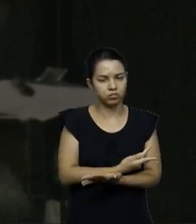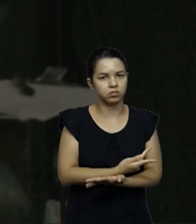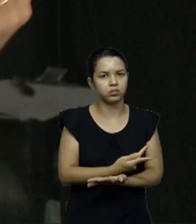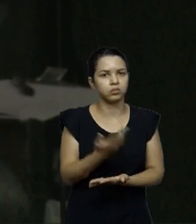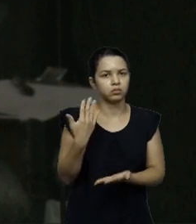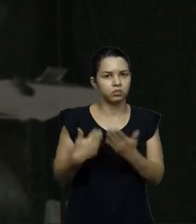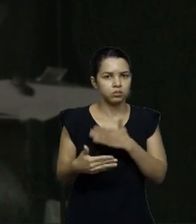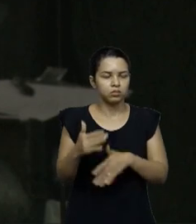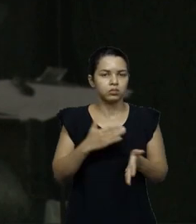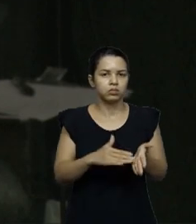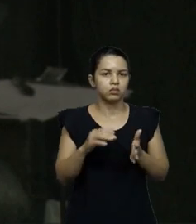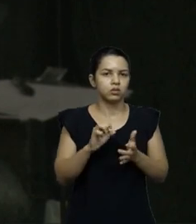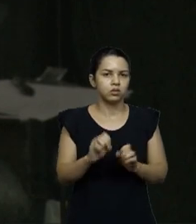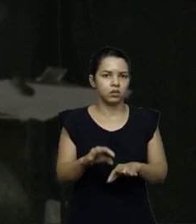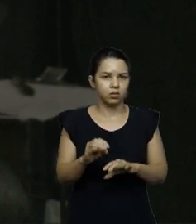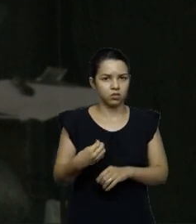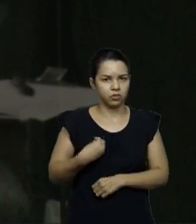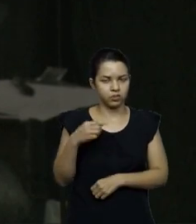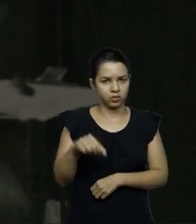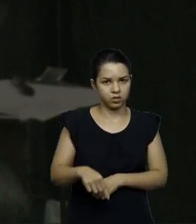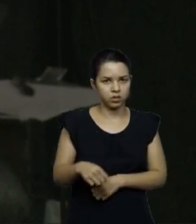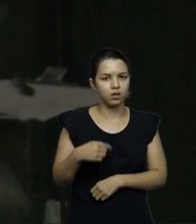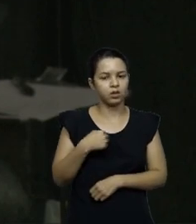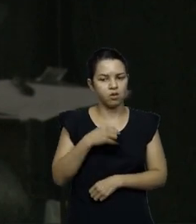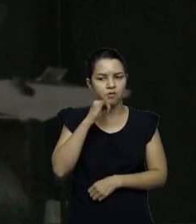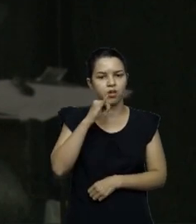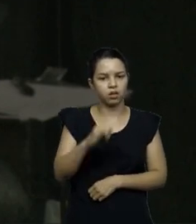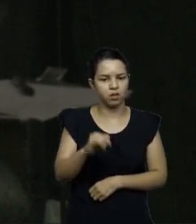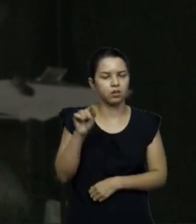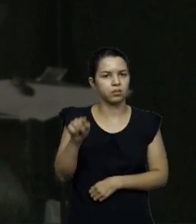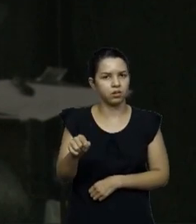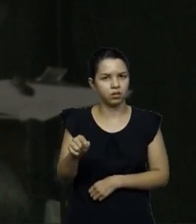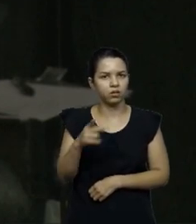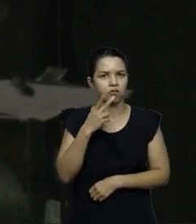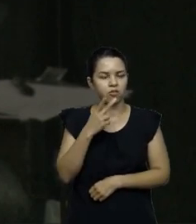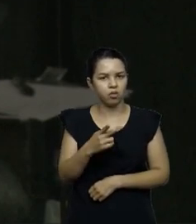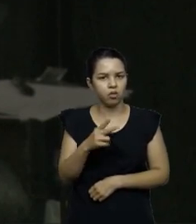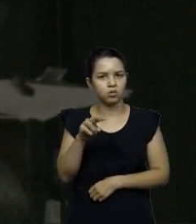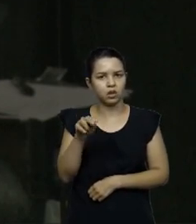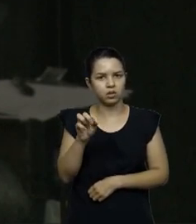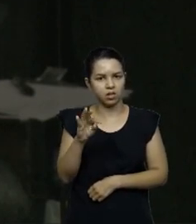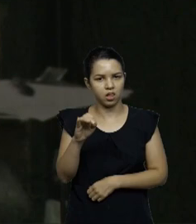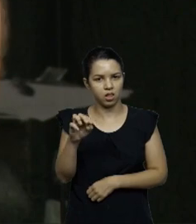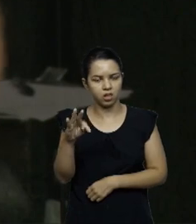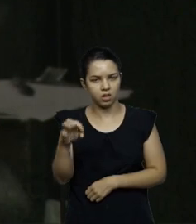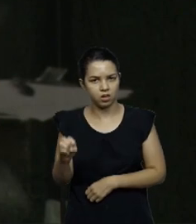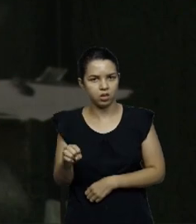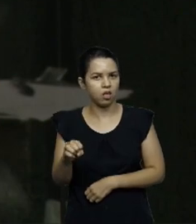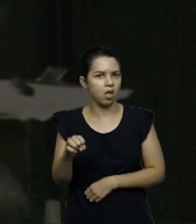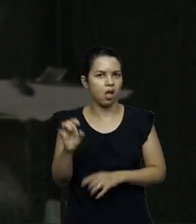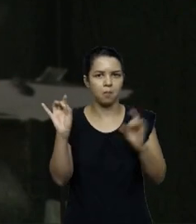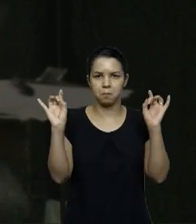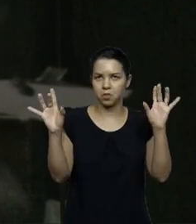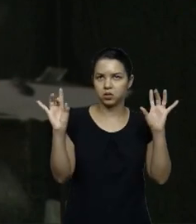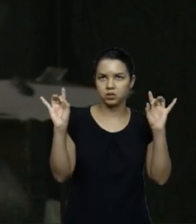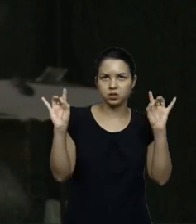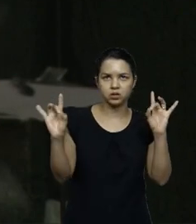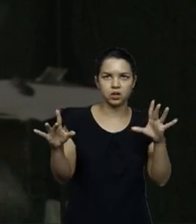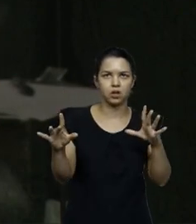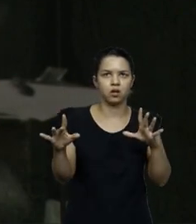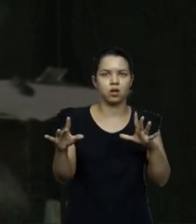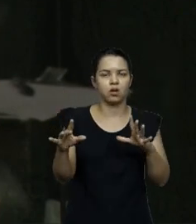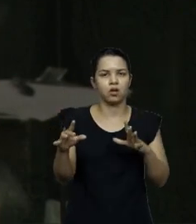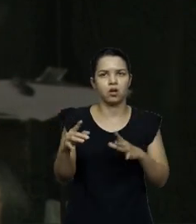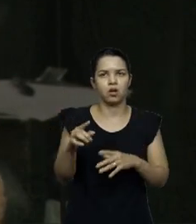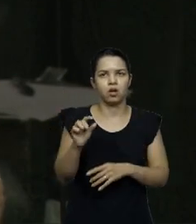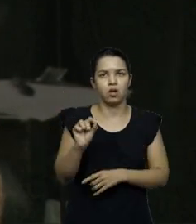eu tive o prazer de falar para ele que ele tinha dito que era o Natalino ele disse que era uma maravilha do mundo que tinha